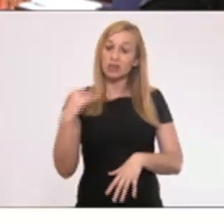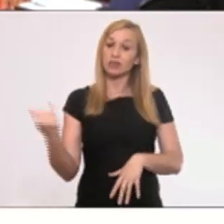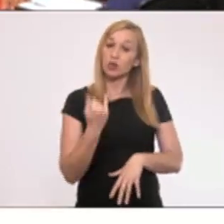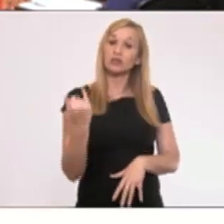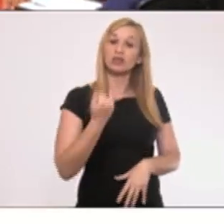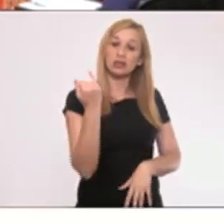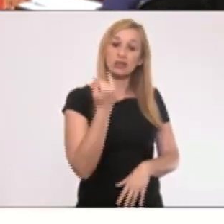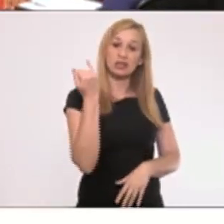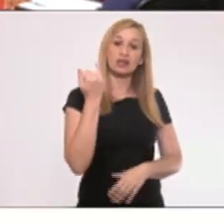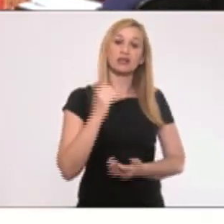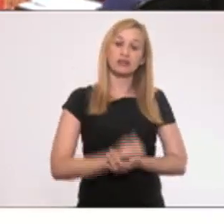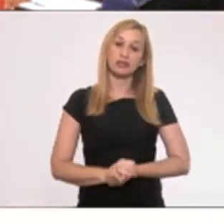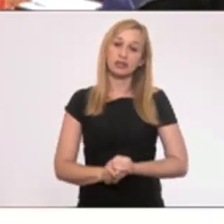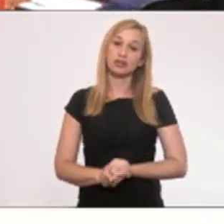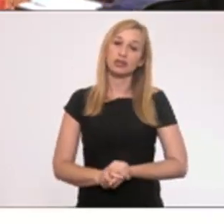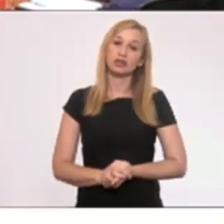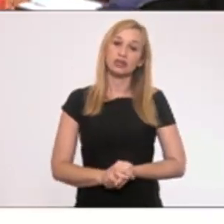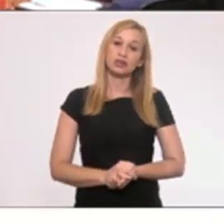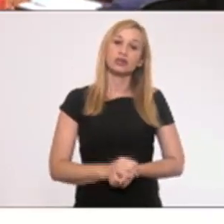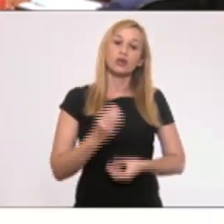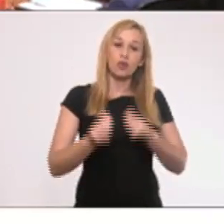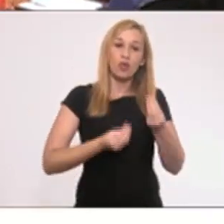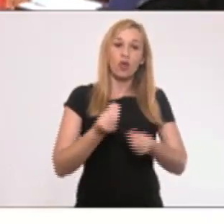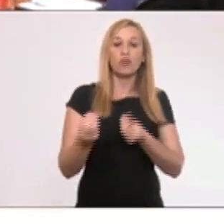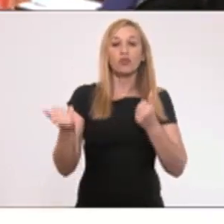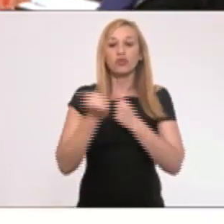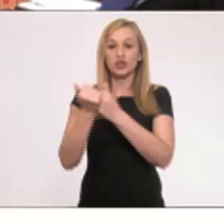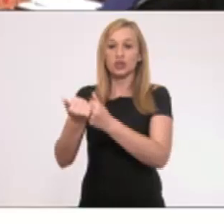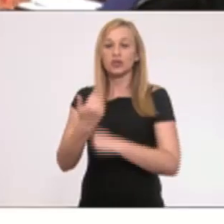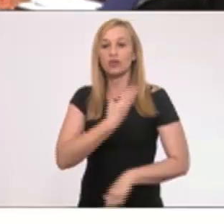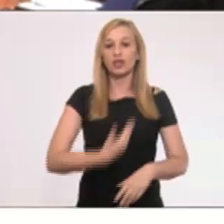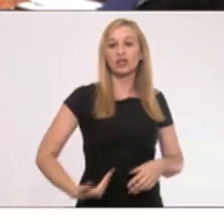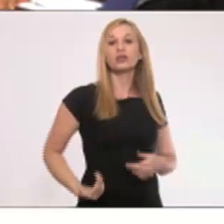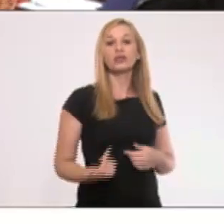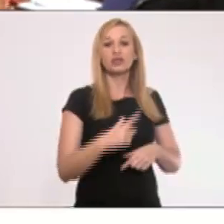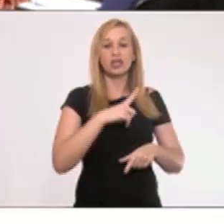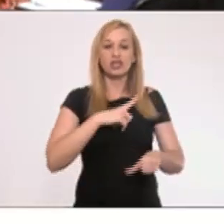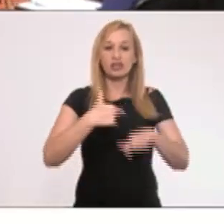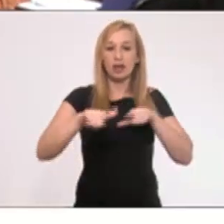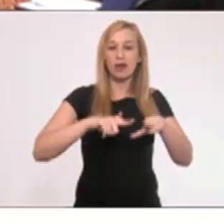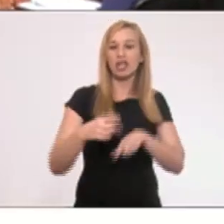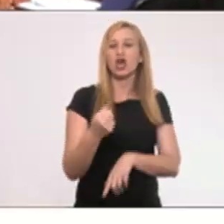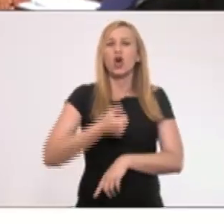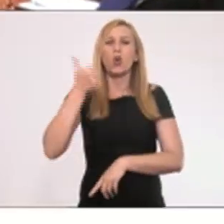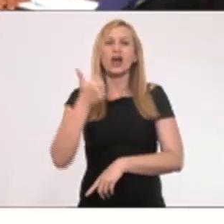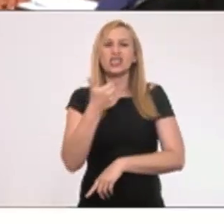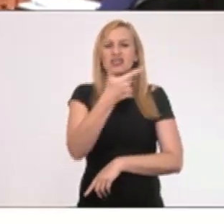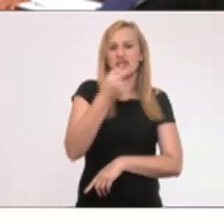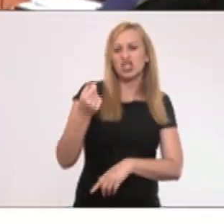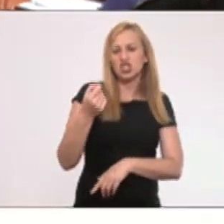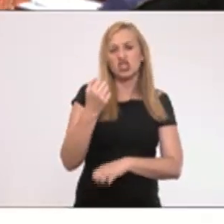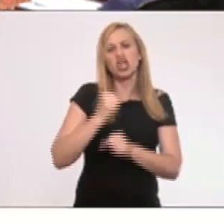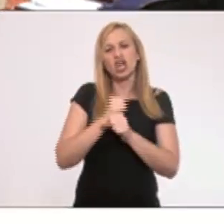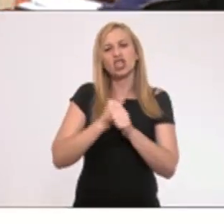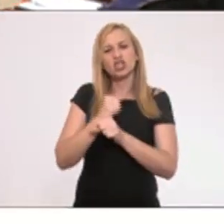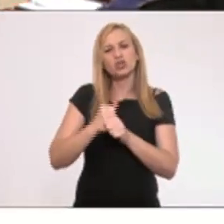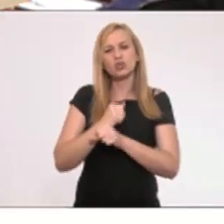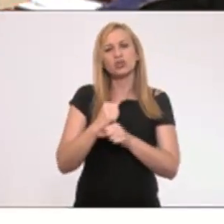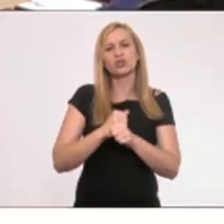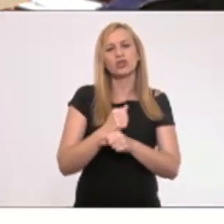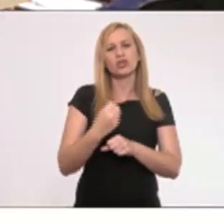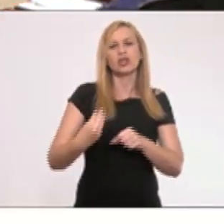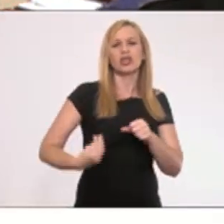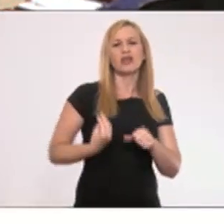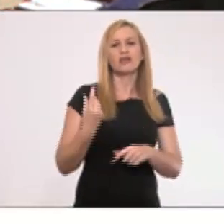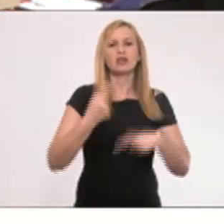a maneira com que o vice-governador tem se comportado nos seus mais de quase 20 anos de lida na vida